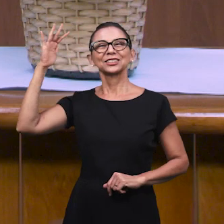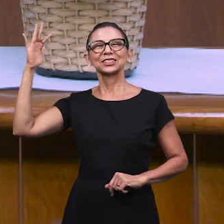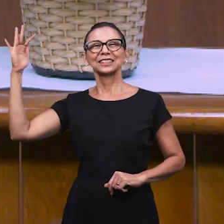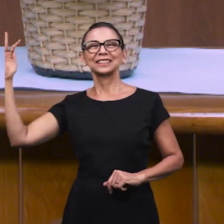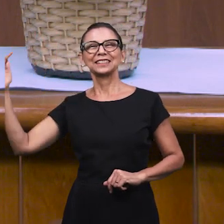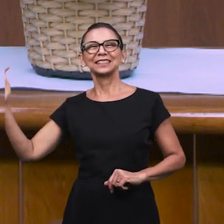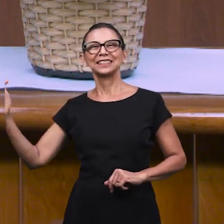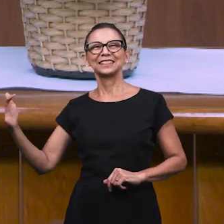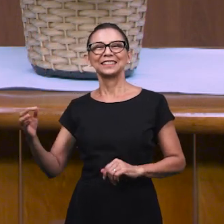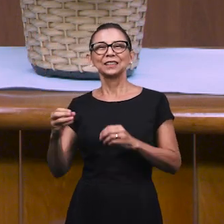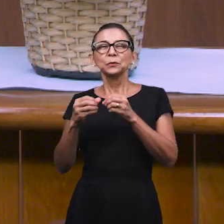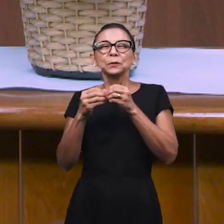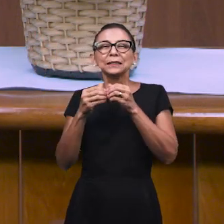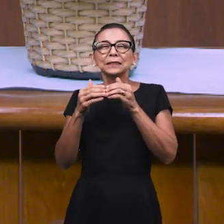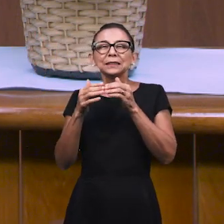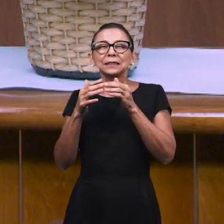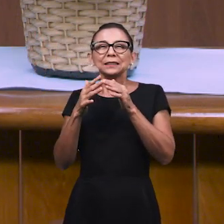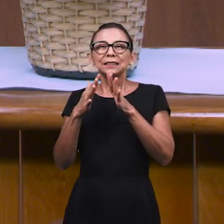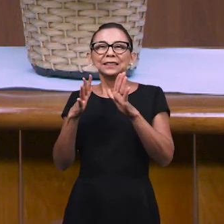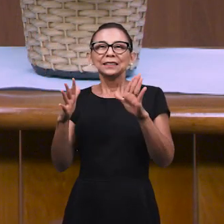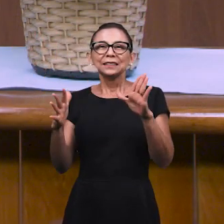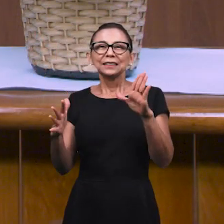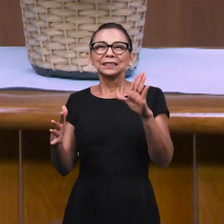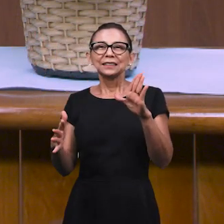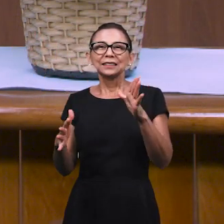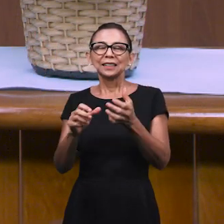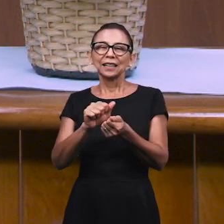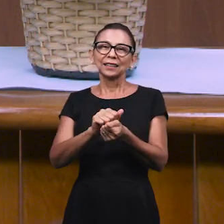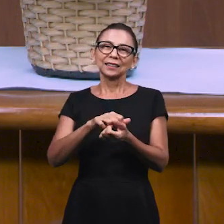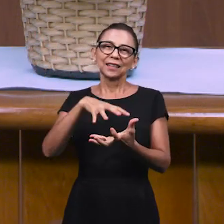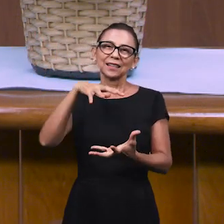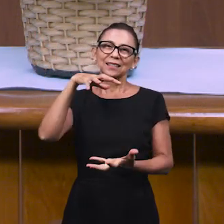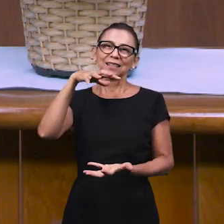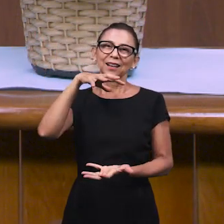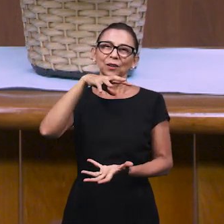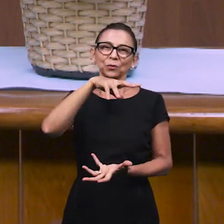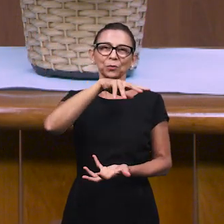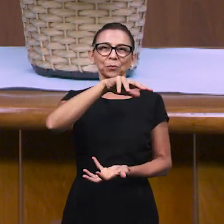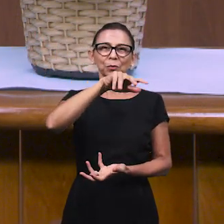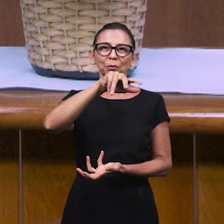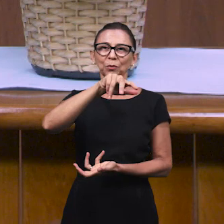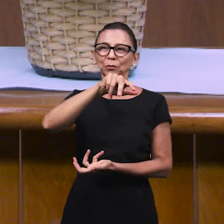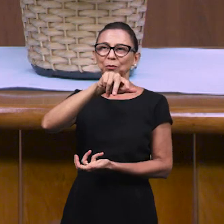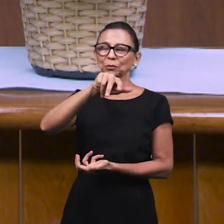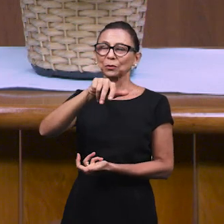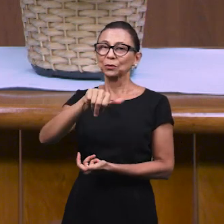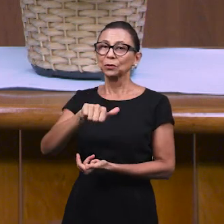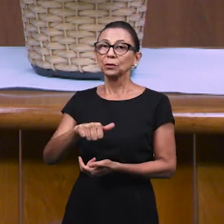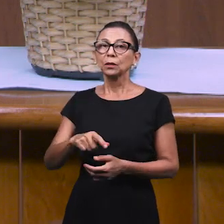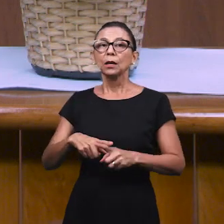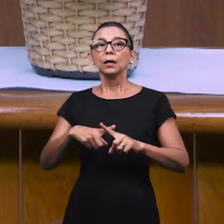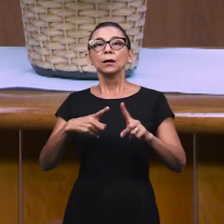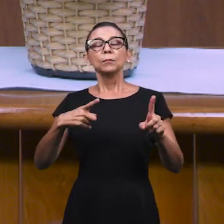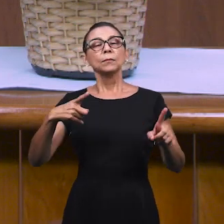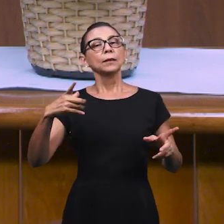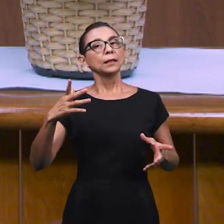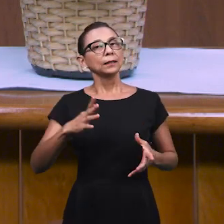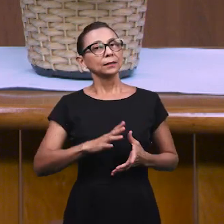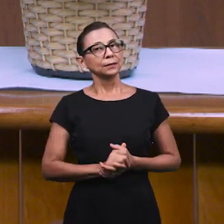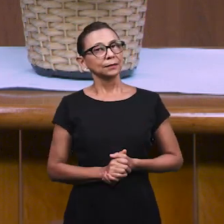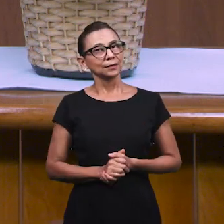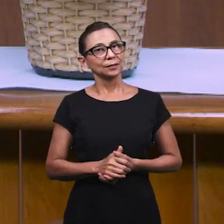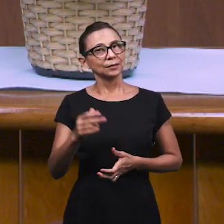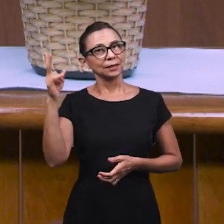desta bênção da presença de Deus. Mas a história dele não terminou aí. Ela teve uma sequência, vamos